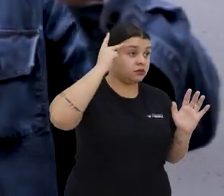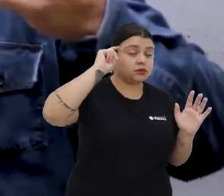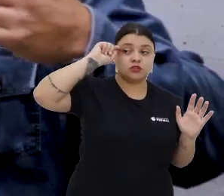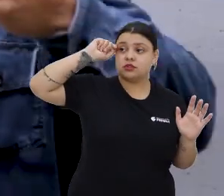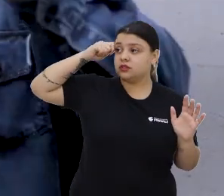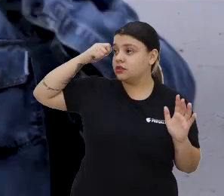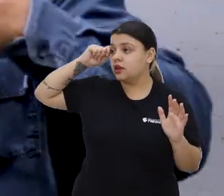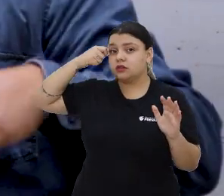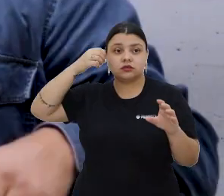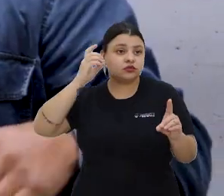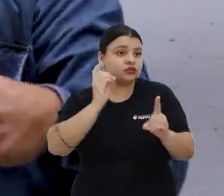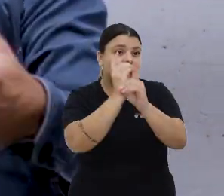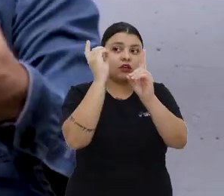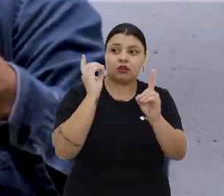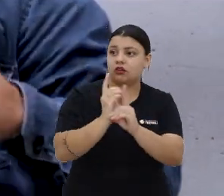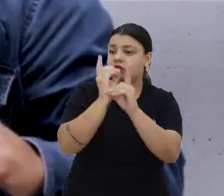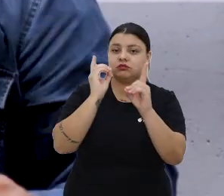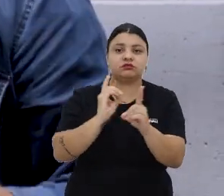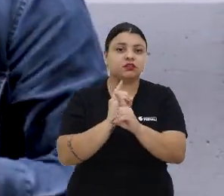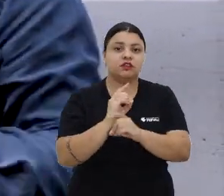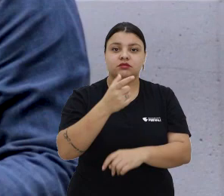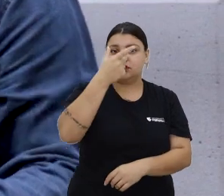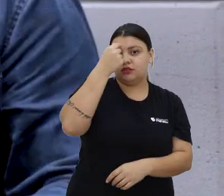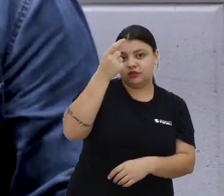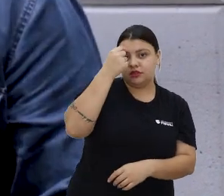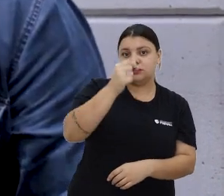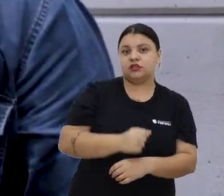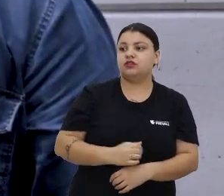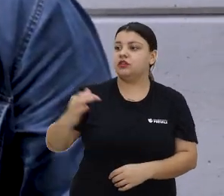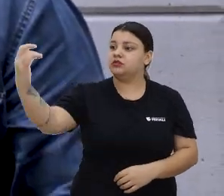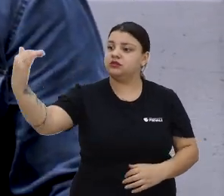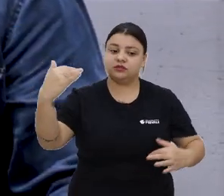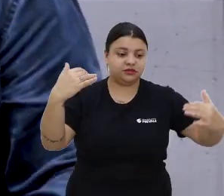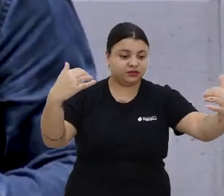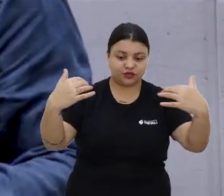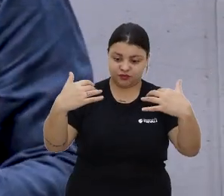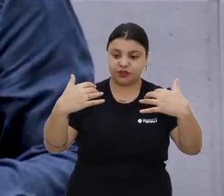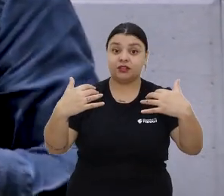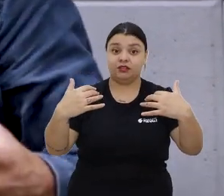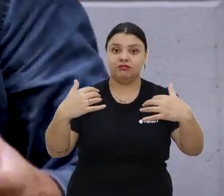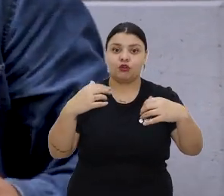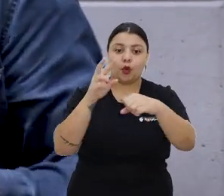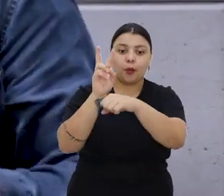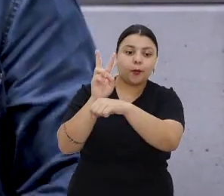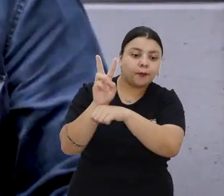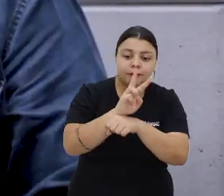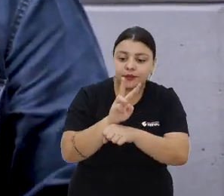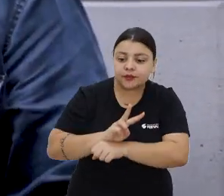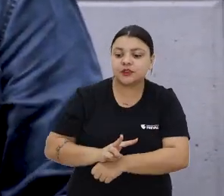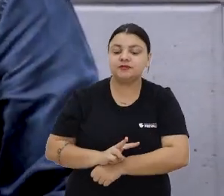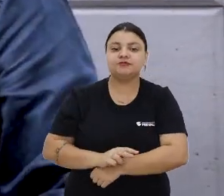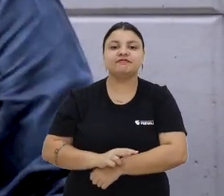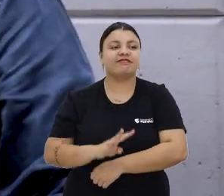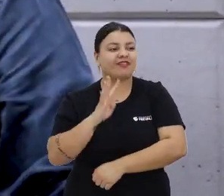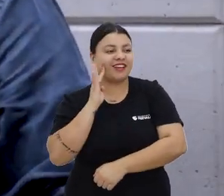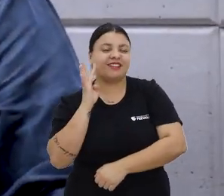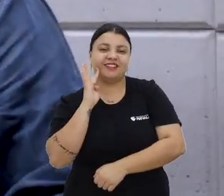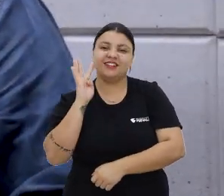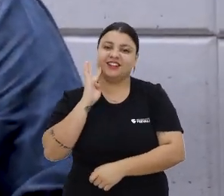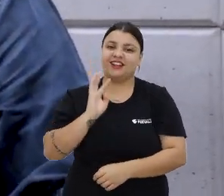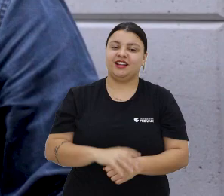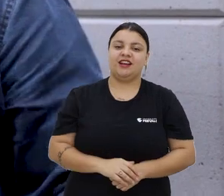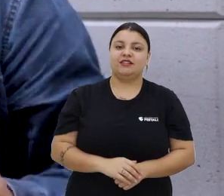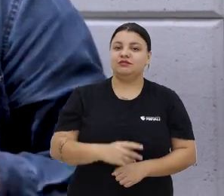está encontrando na universidade, elas estão vindo para cá, elas estão nos procurando. E isso está ficando muito legal. E pessoas como tu,